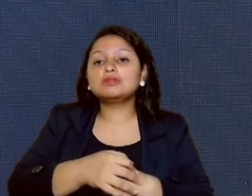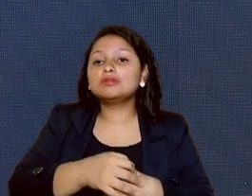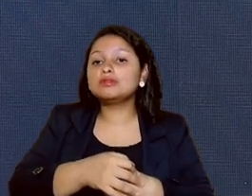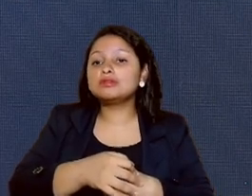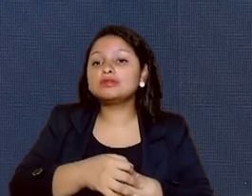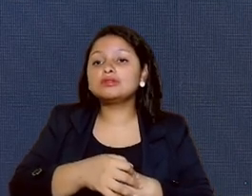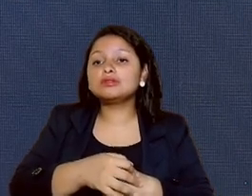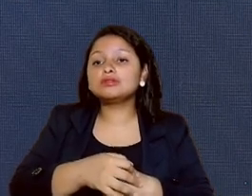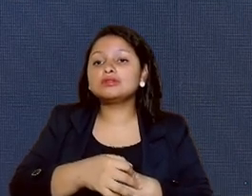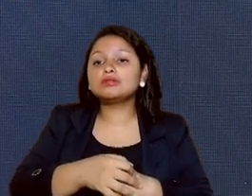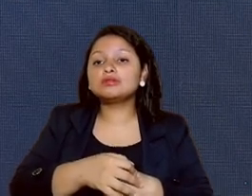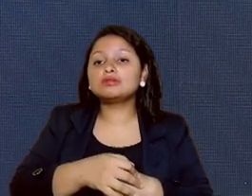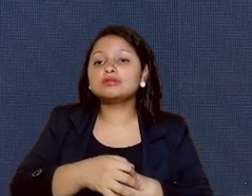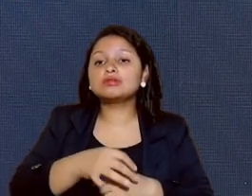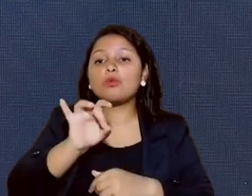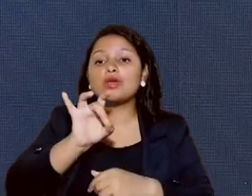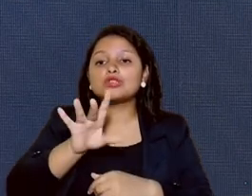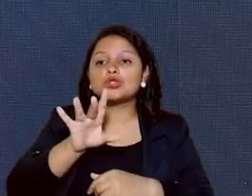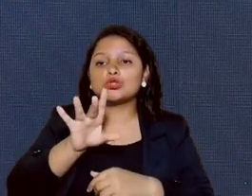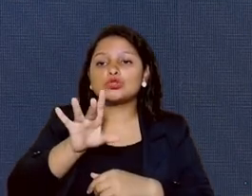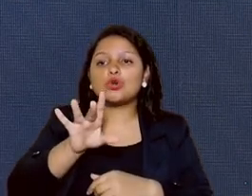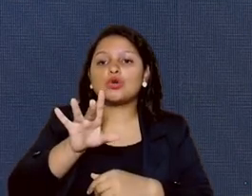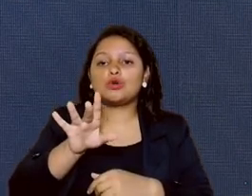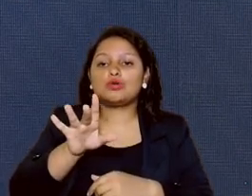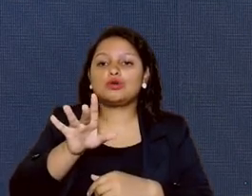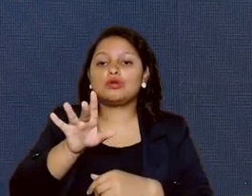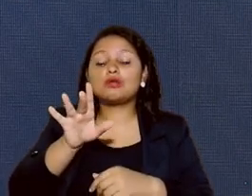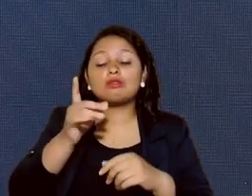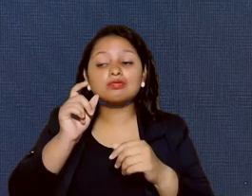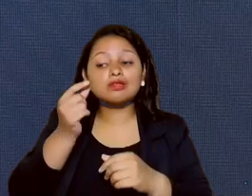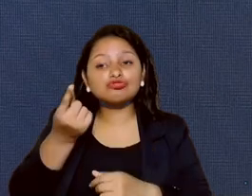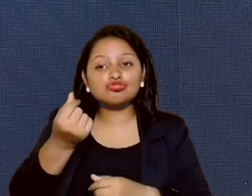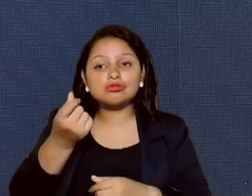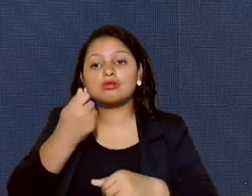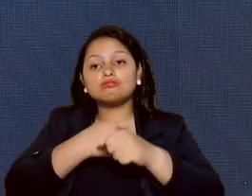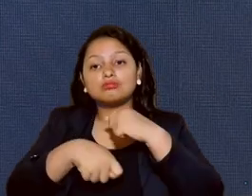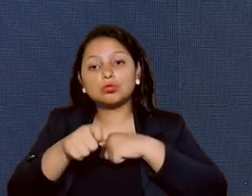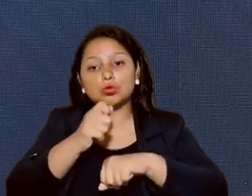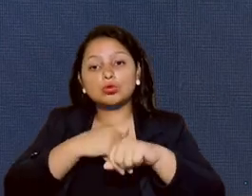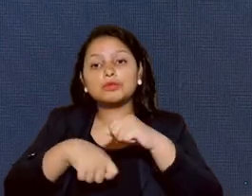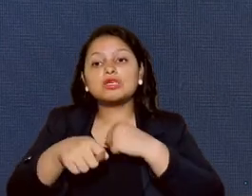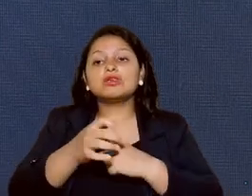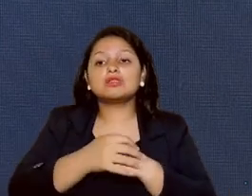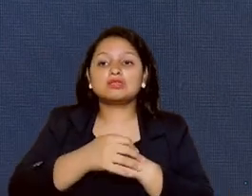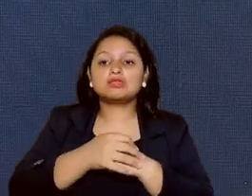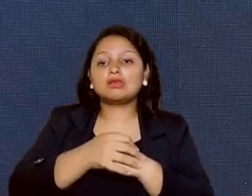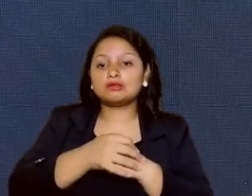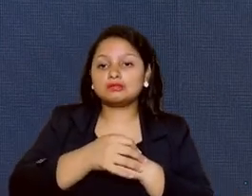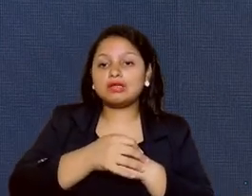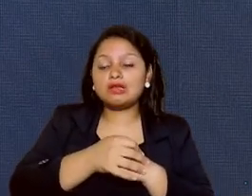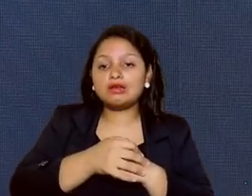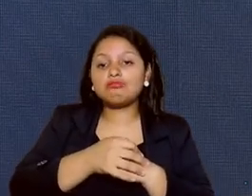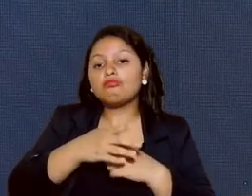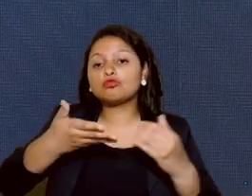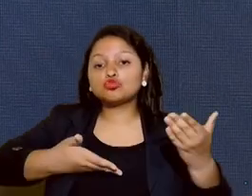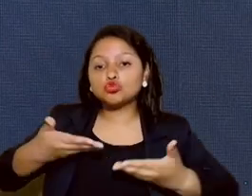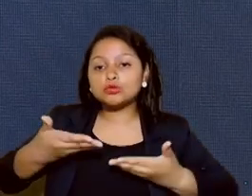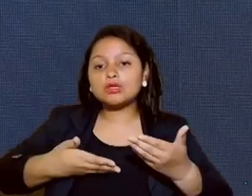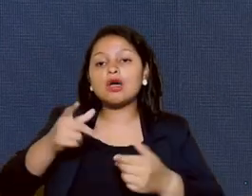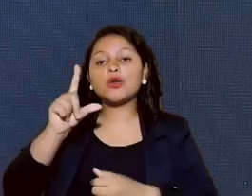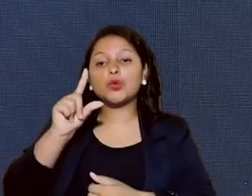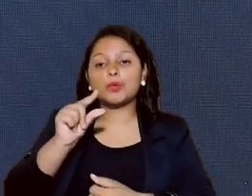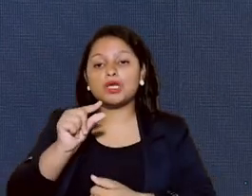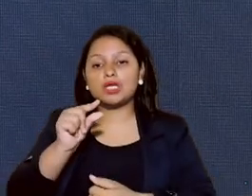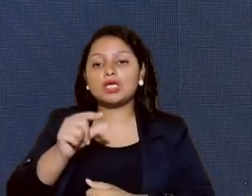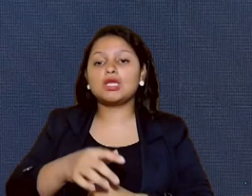só é na redução do curso de crescer e tudo uma redução operacional uma redução de dia e dentro da empresa Então você o tal daquela cor pra